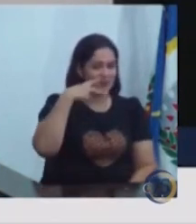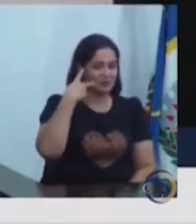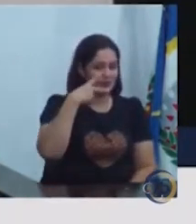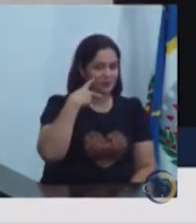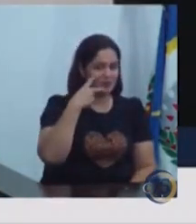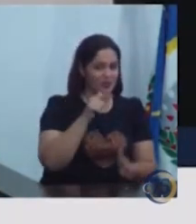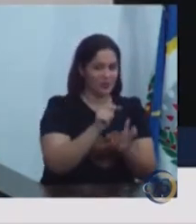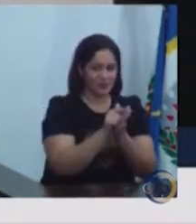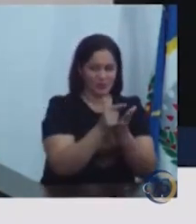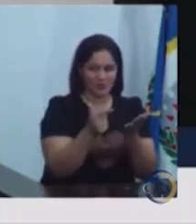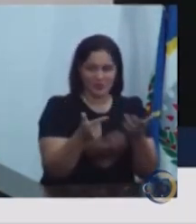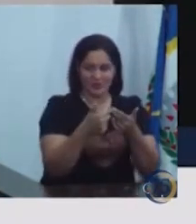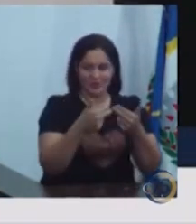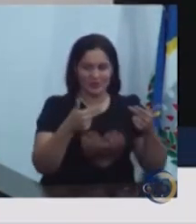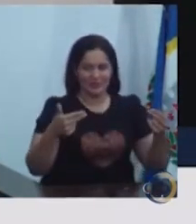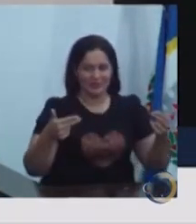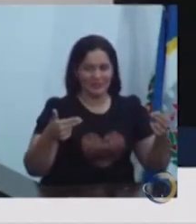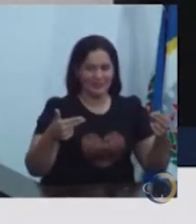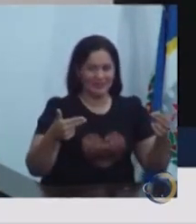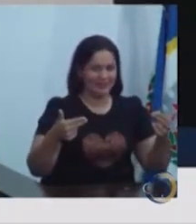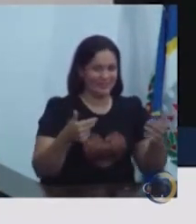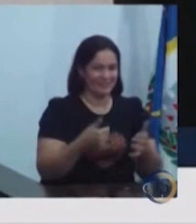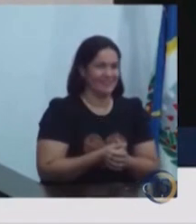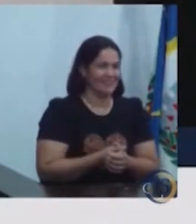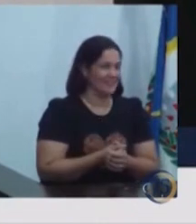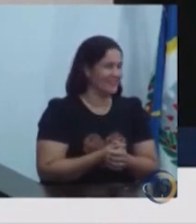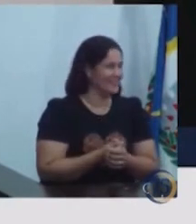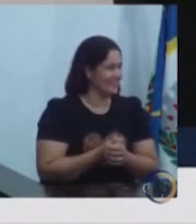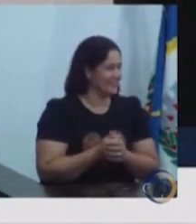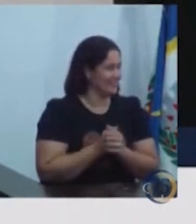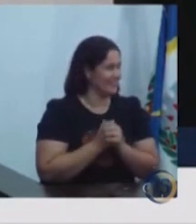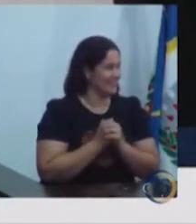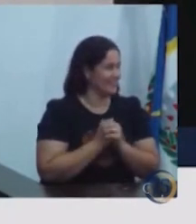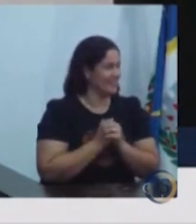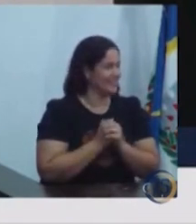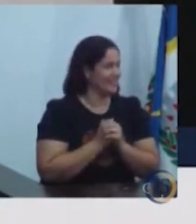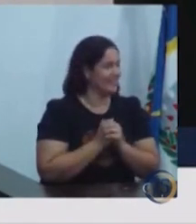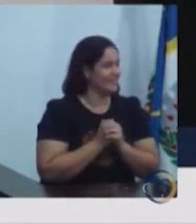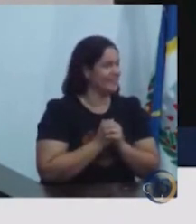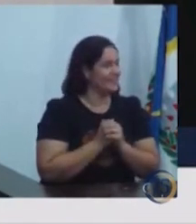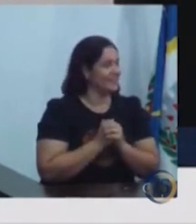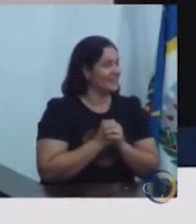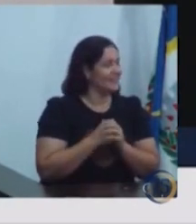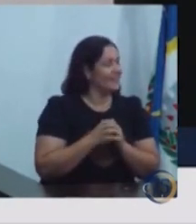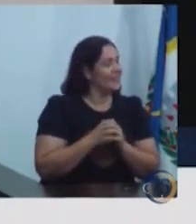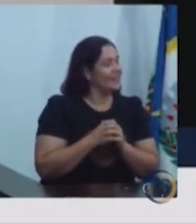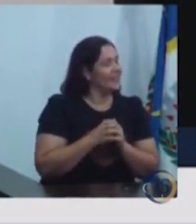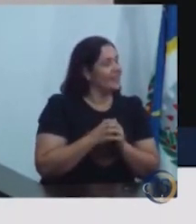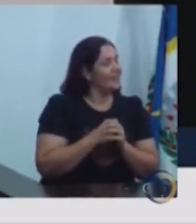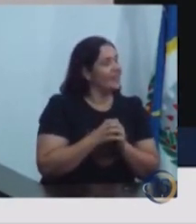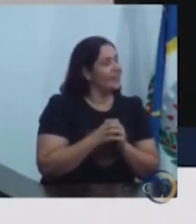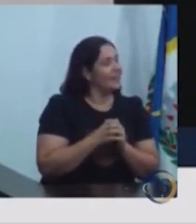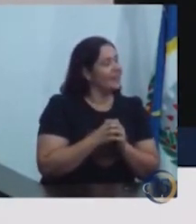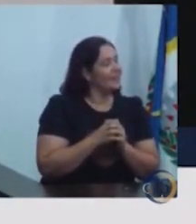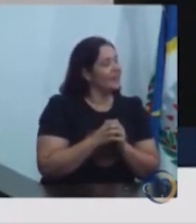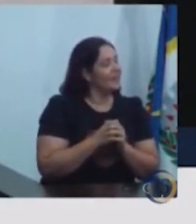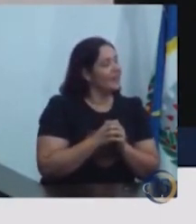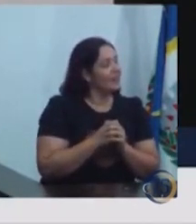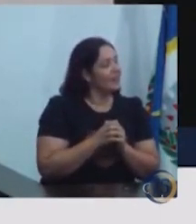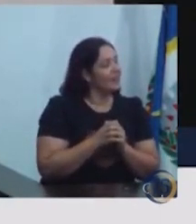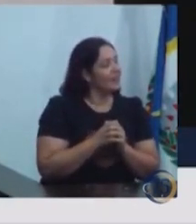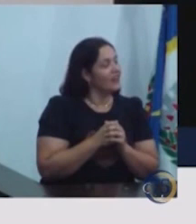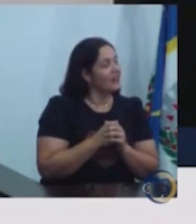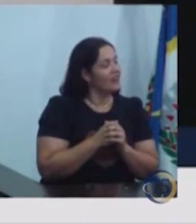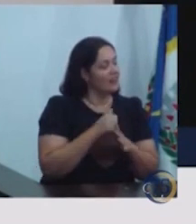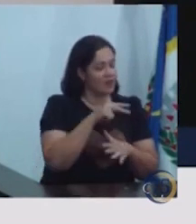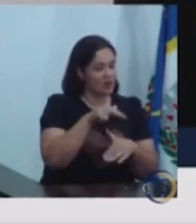congratulação ao comandante da 3ª Companhia da Polícia Militar de Votuporanga, André Navarrete, pelo retorno ao comando das forças